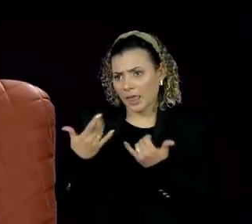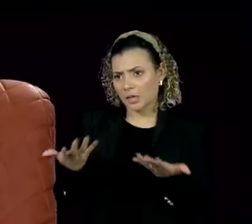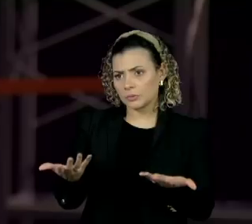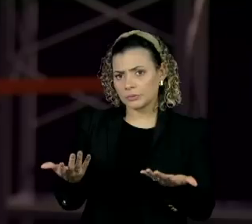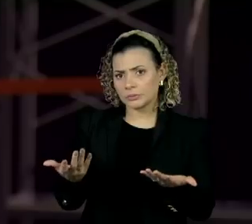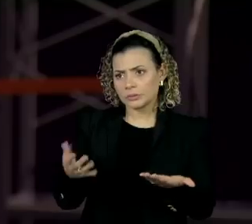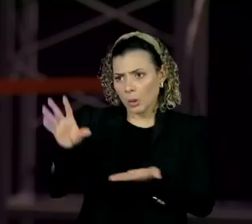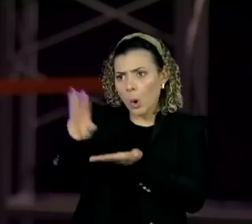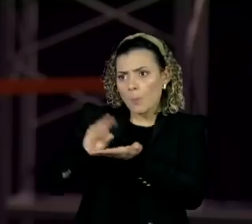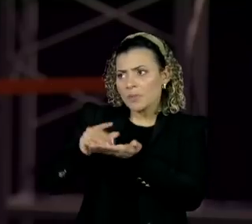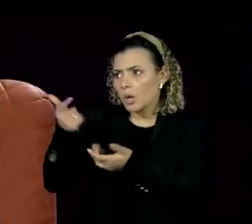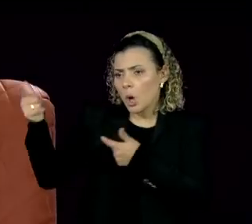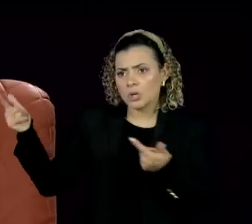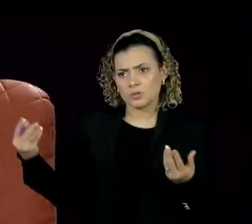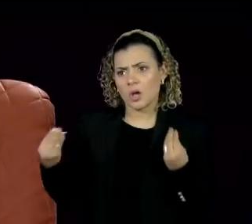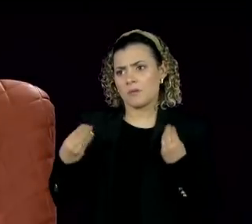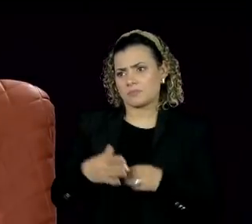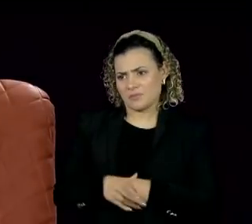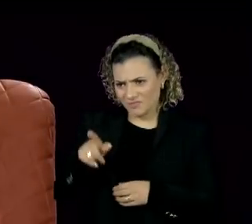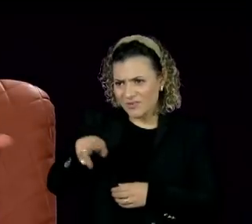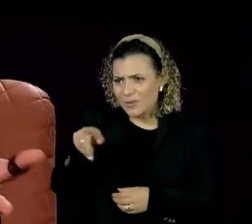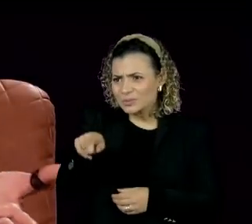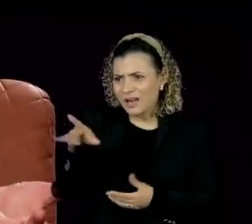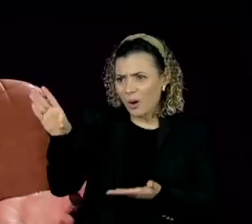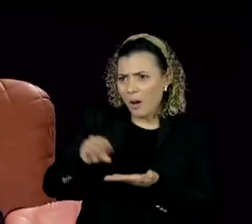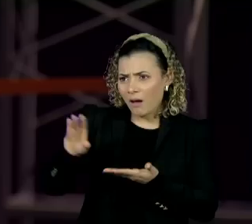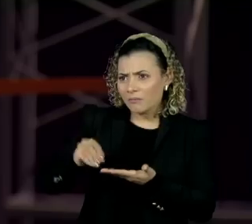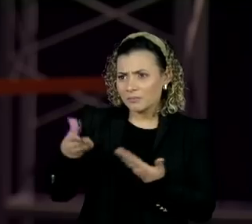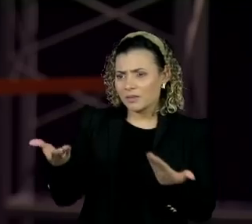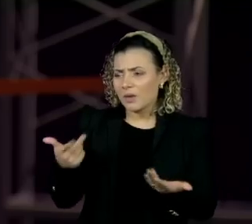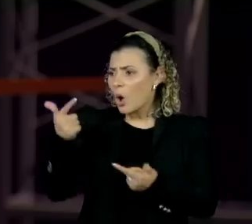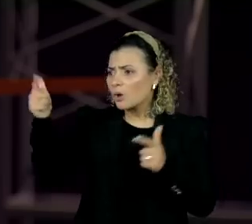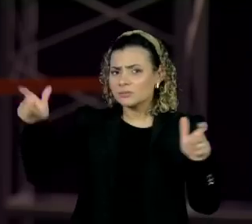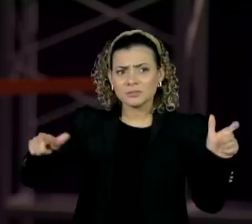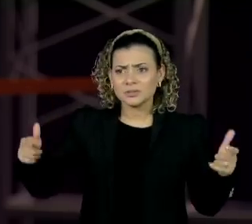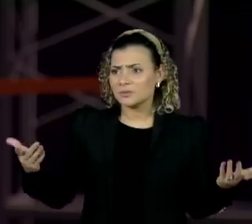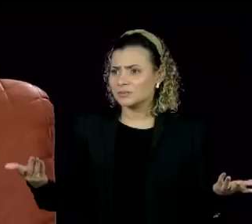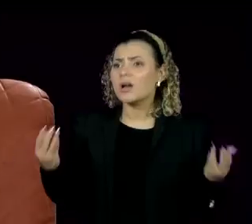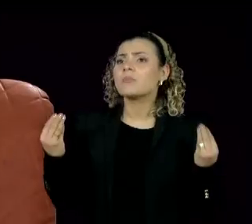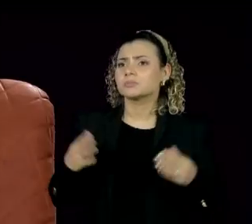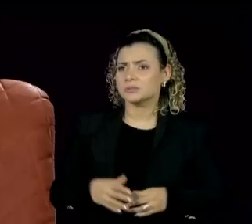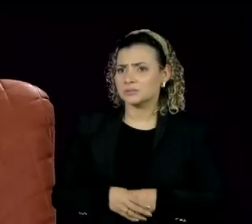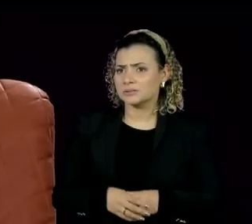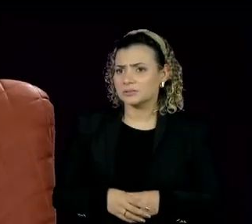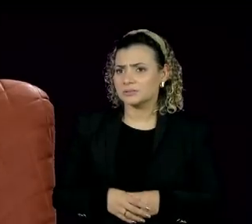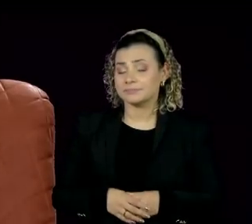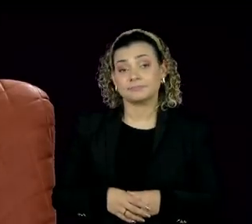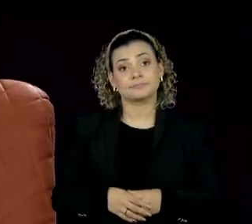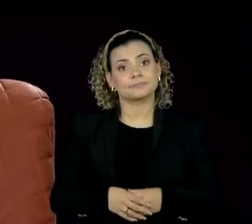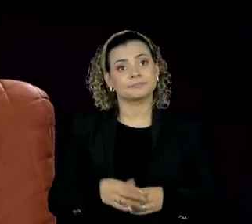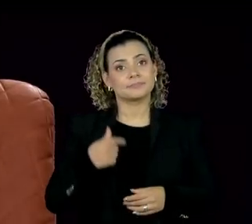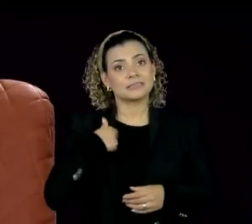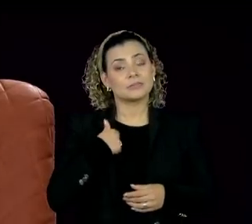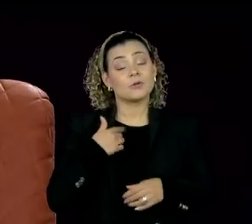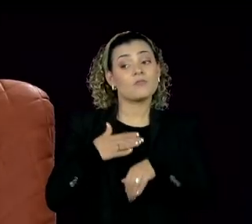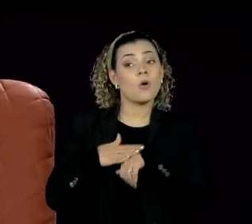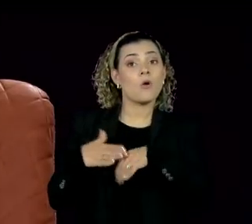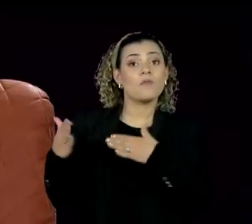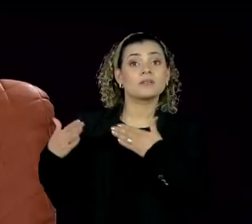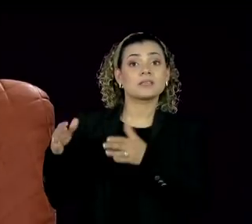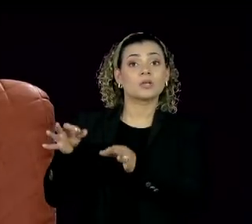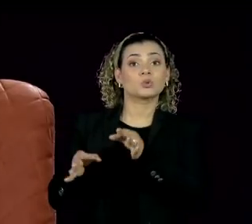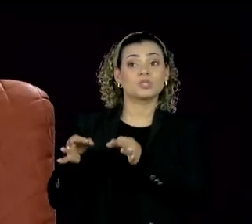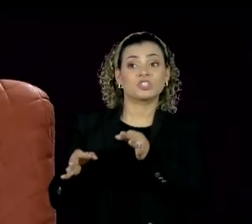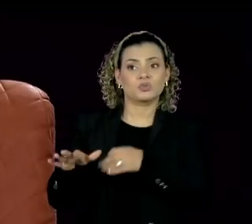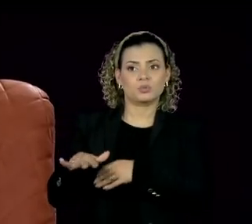né? Que vocês vão usar essas coisas todas das outras pessoas. E aí eu fui conversar com o